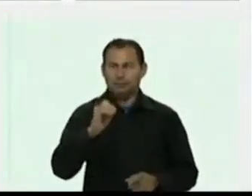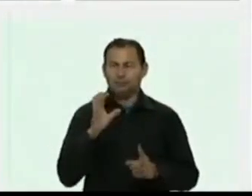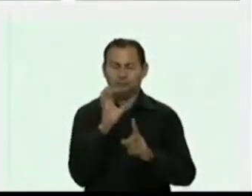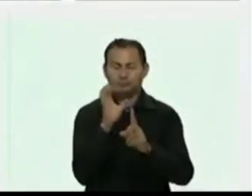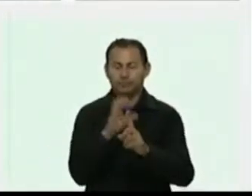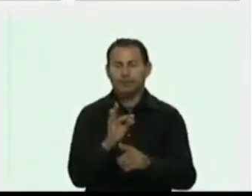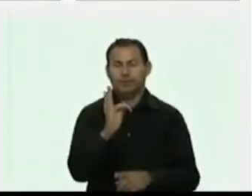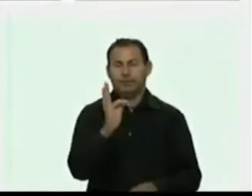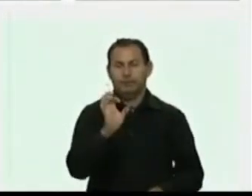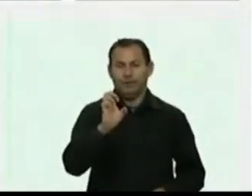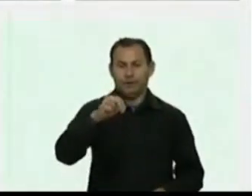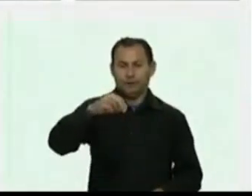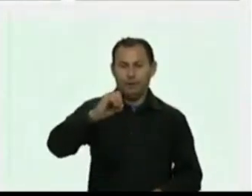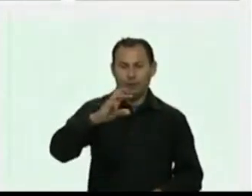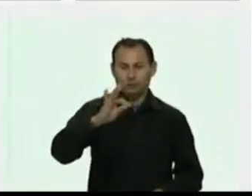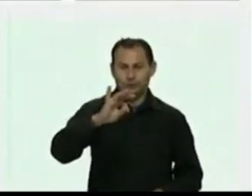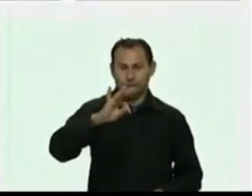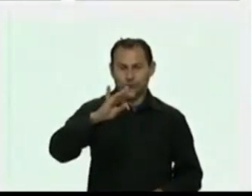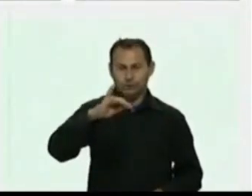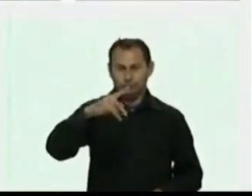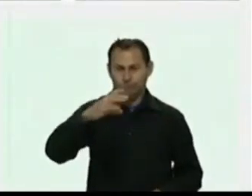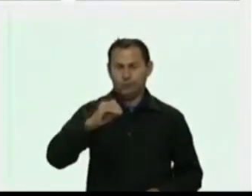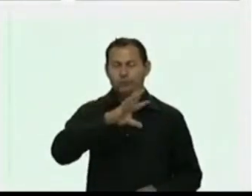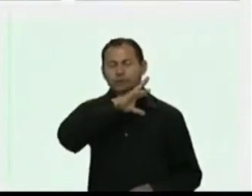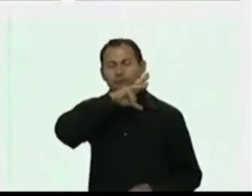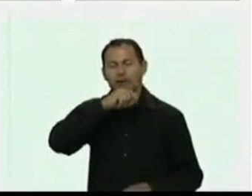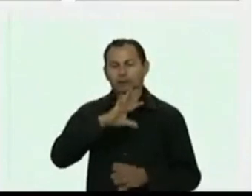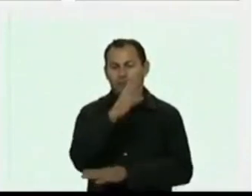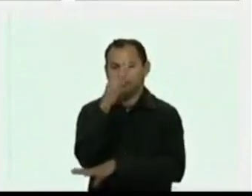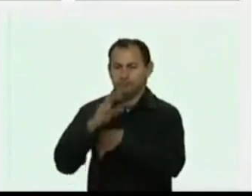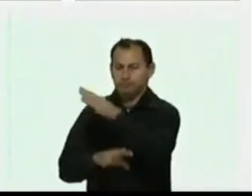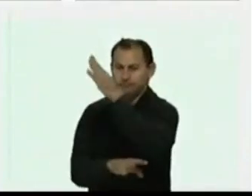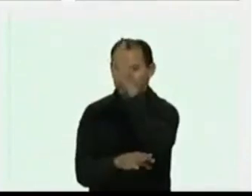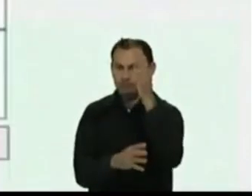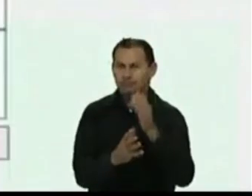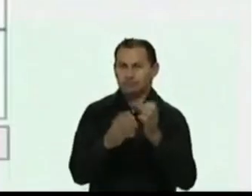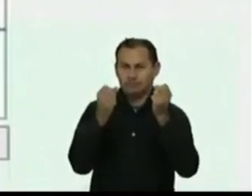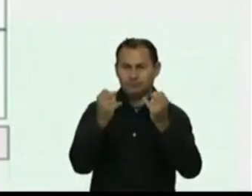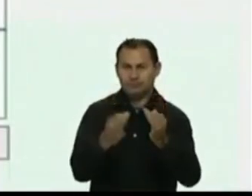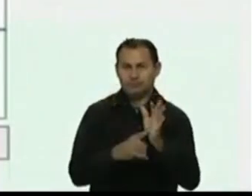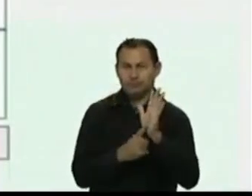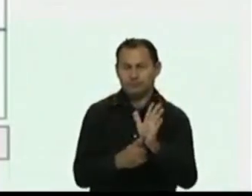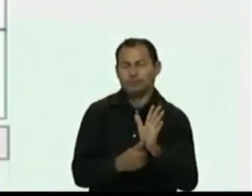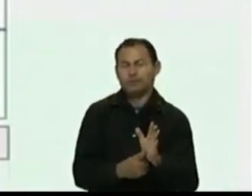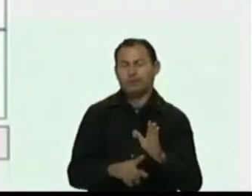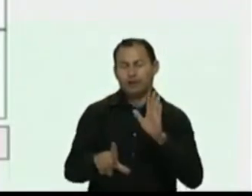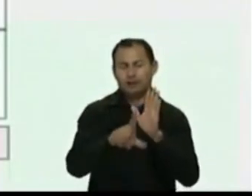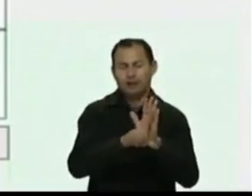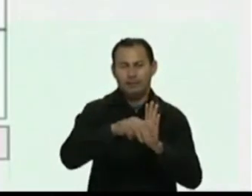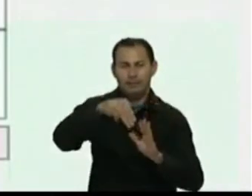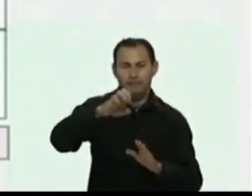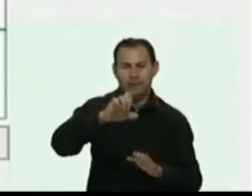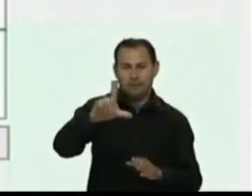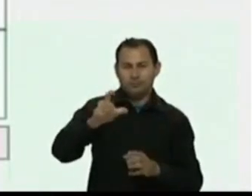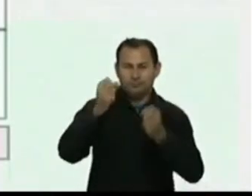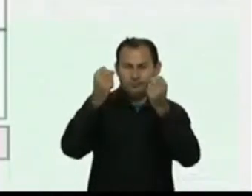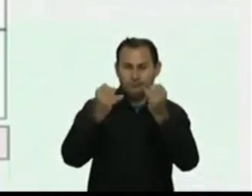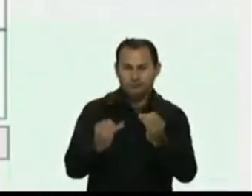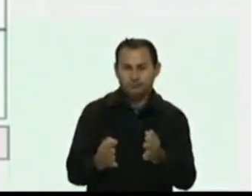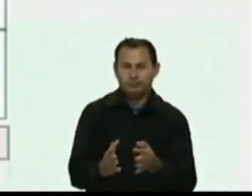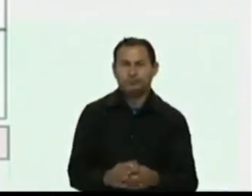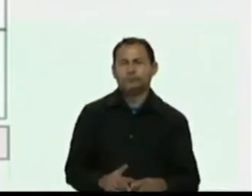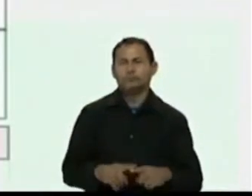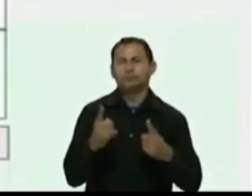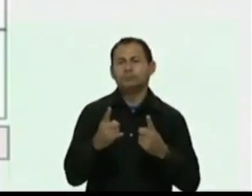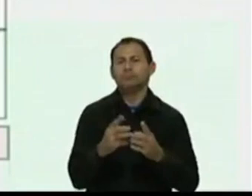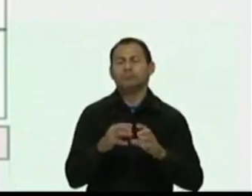no fenótipo dos animais e plantas e tudo mais, né? Então, essa explicação está aí, segundo a lei de Mendel, explicada, né,